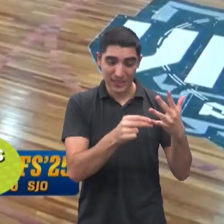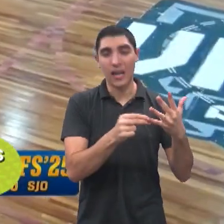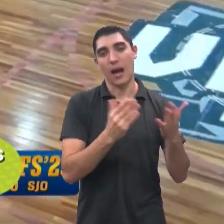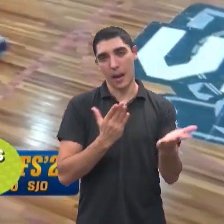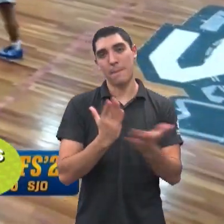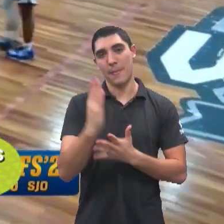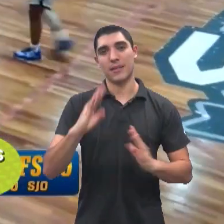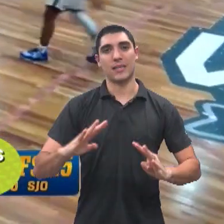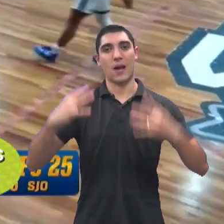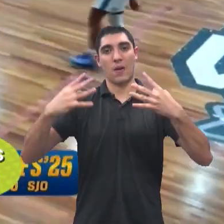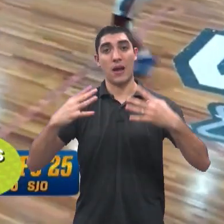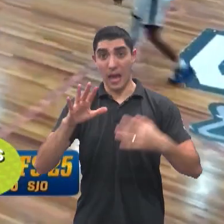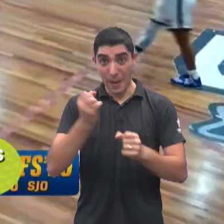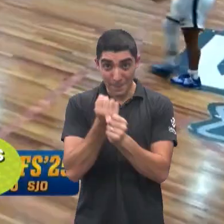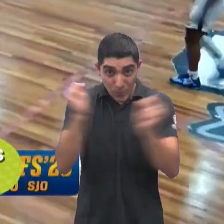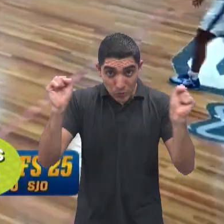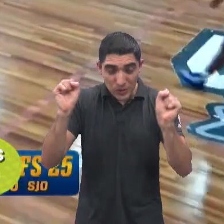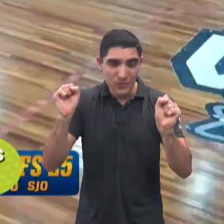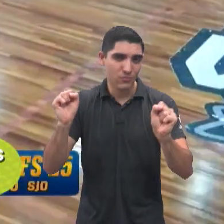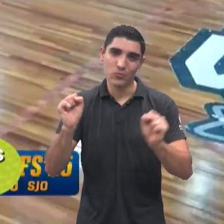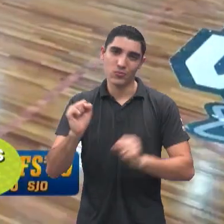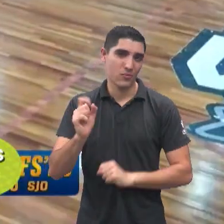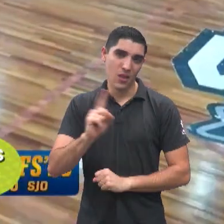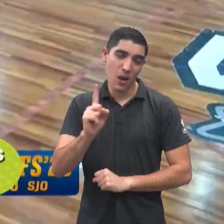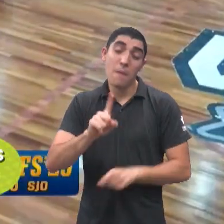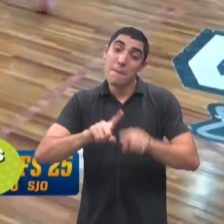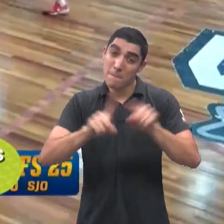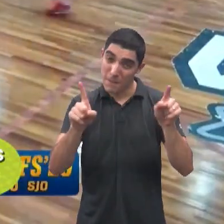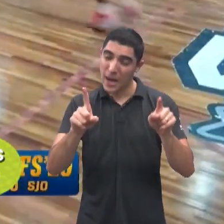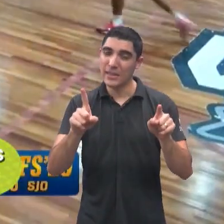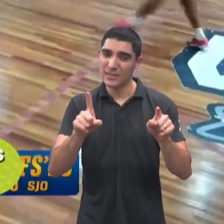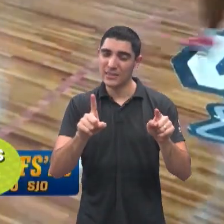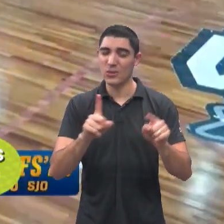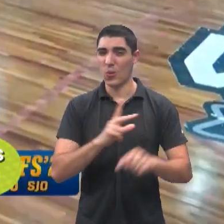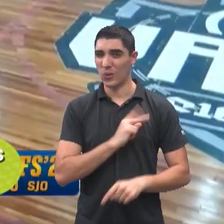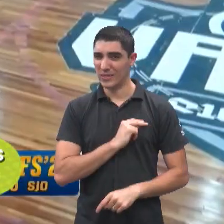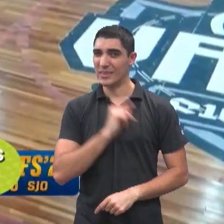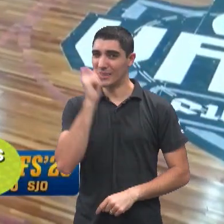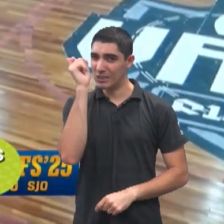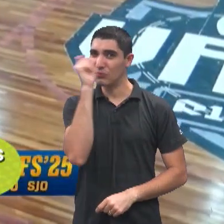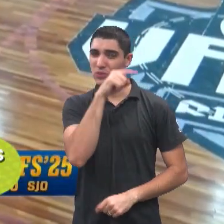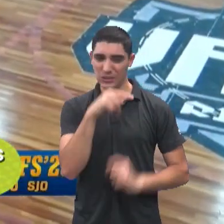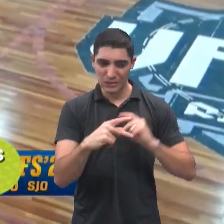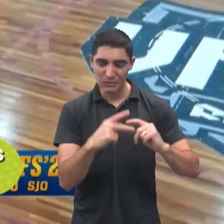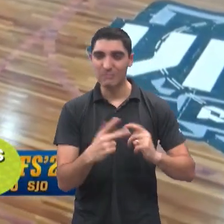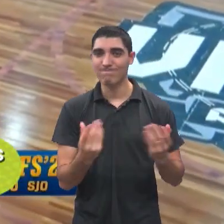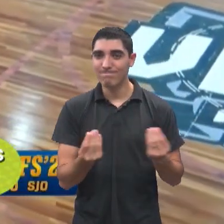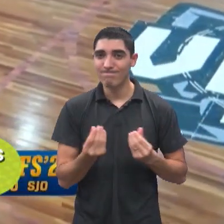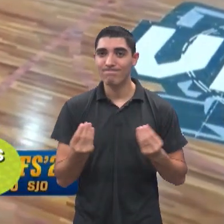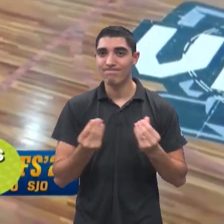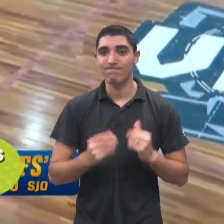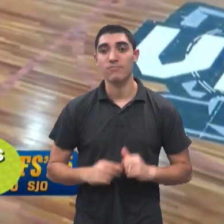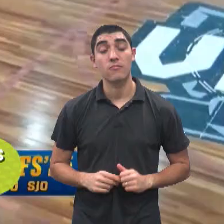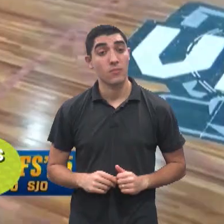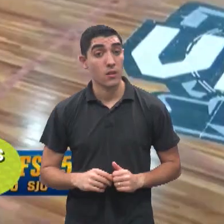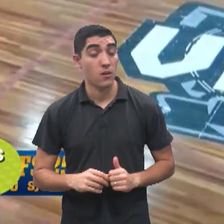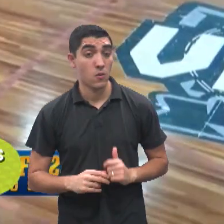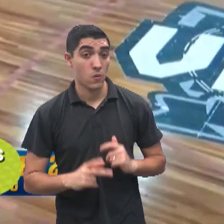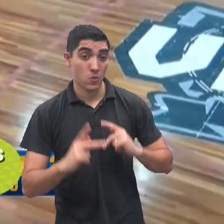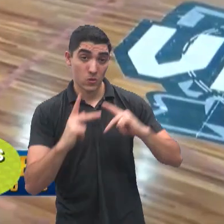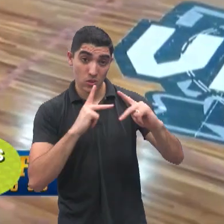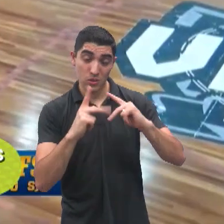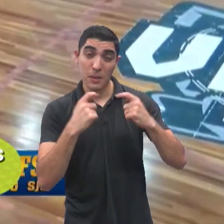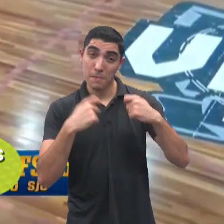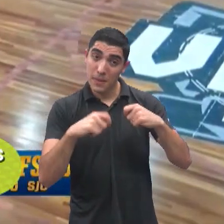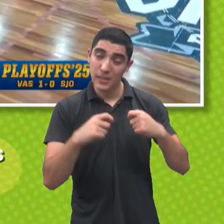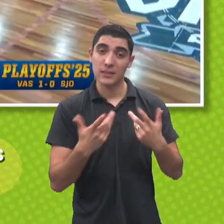Não. Já vimos isso acontecer? Já vimos. Mas está complicada a história para o São José, hein, Brunão? O São José tem que vencer esse último